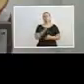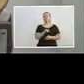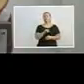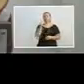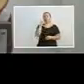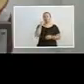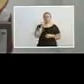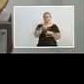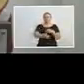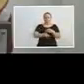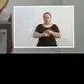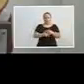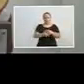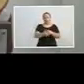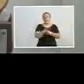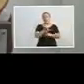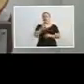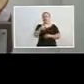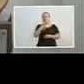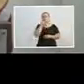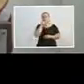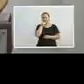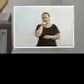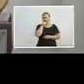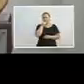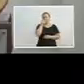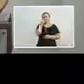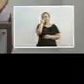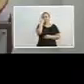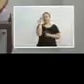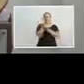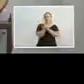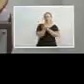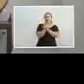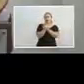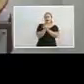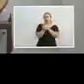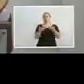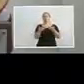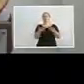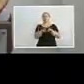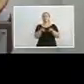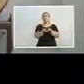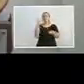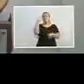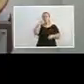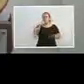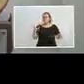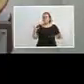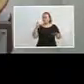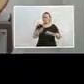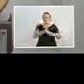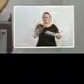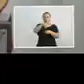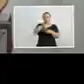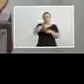mandato, uma oportunidade àqueles que nos ajudaram a compor o conjunto de votos que levou à